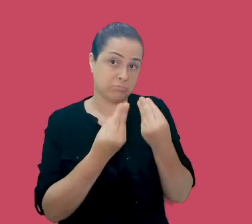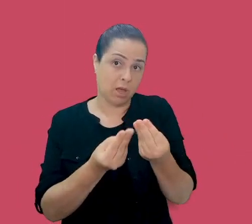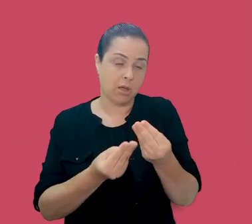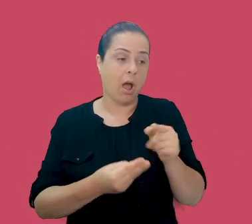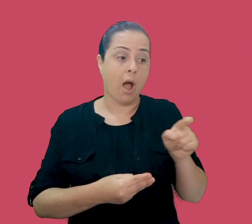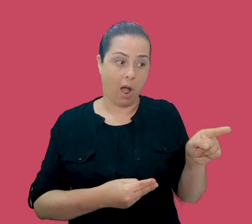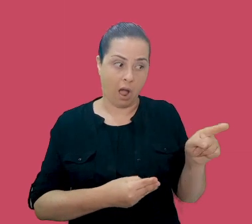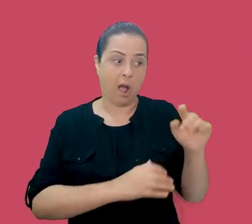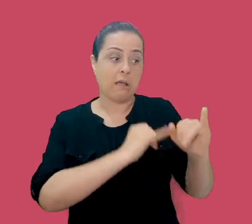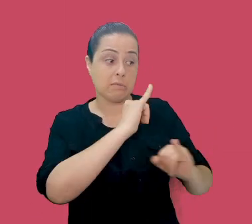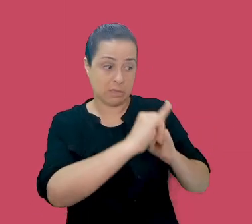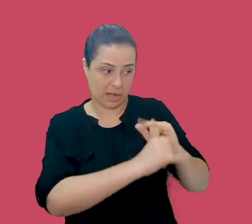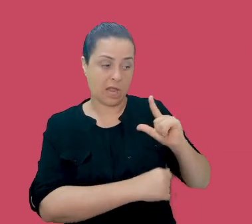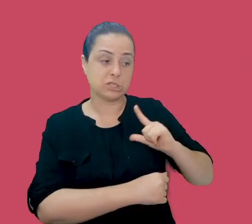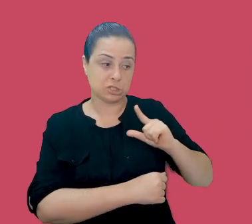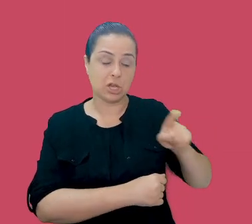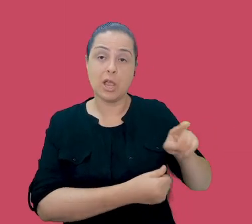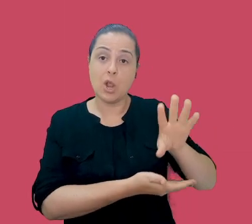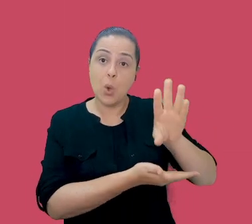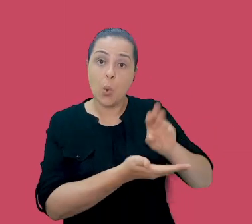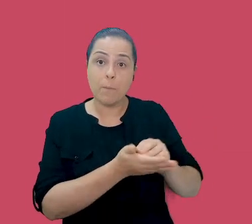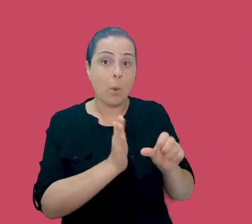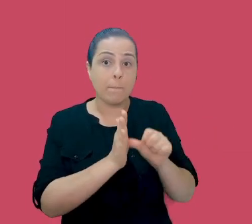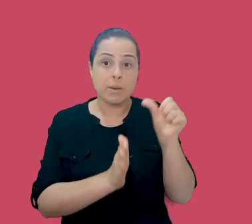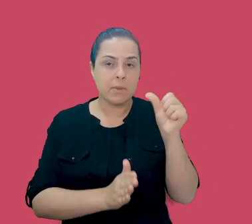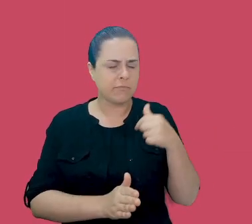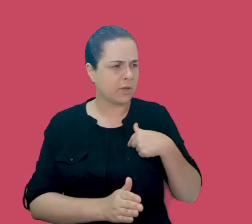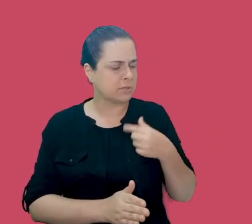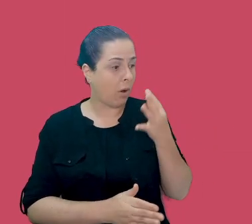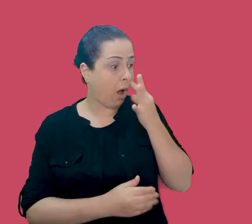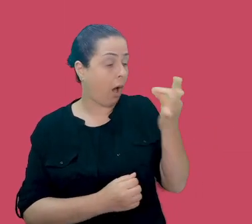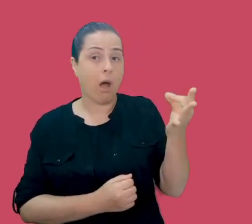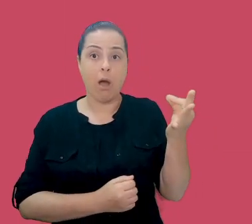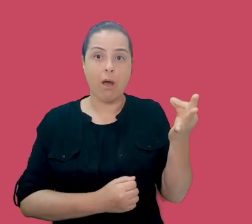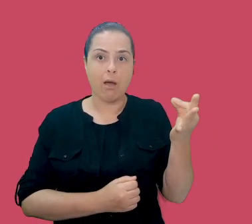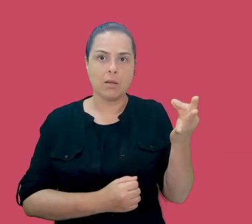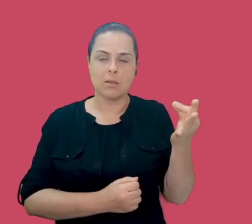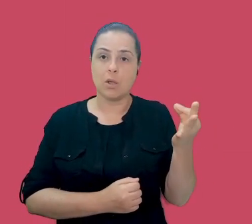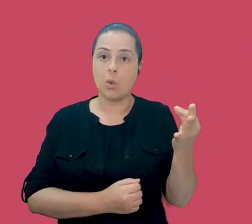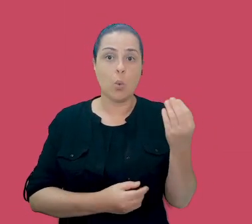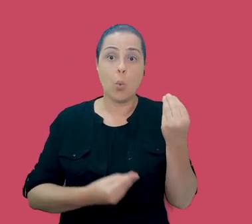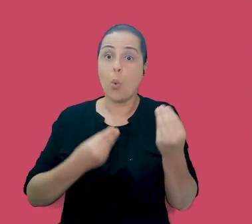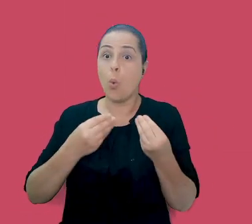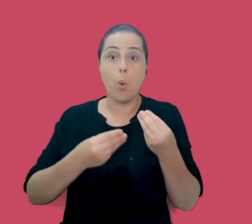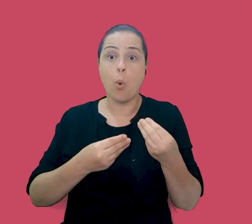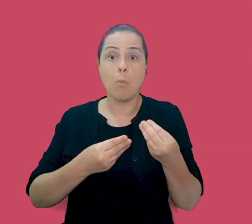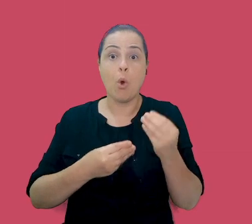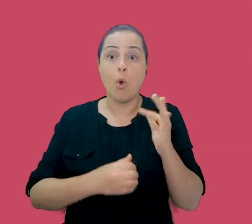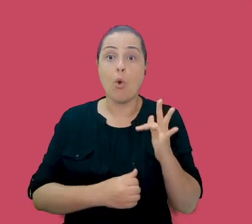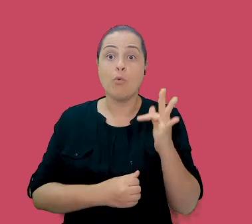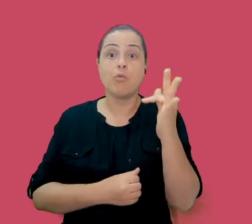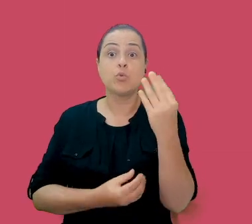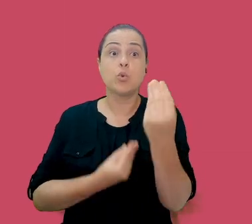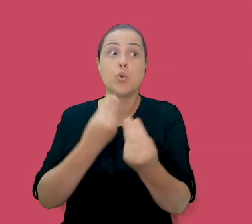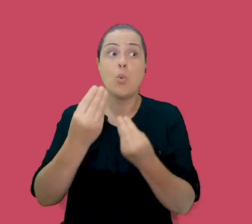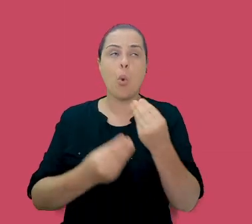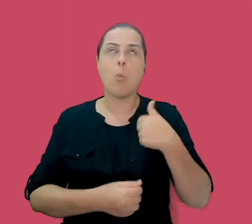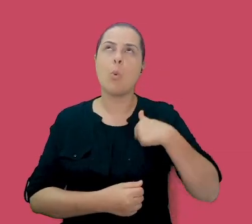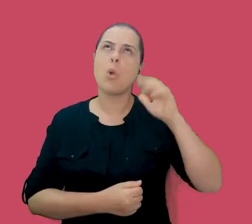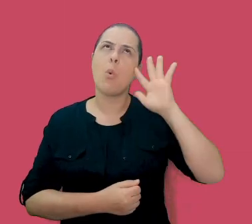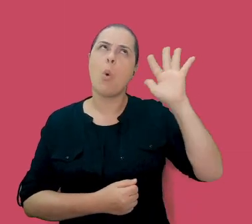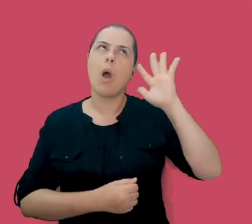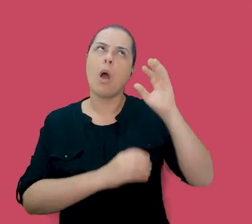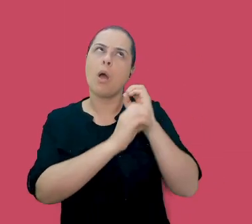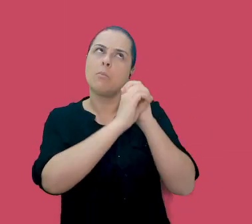tinha internet e tinha copiado e colado. E aí foi a primeira vez que eu, tipo, caralho, onde vamos parar, né? Mas, tipo,